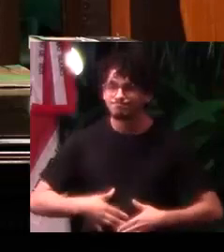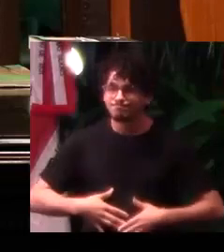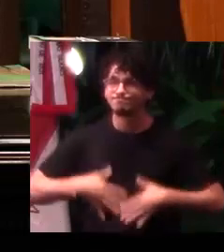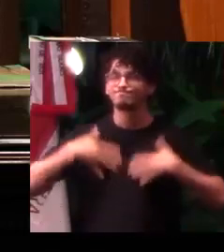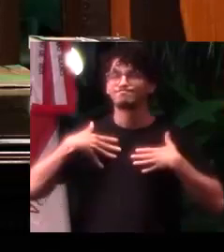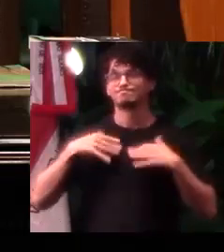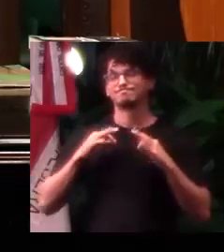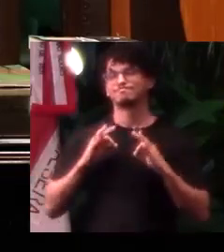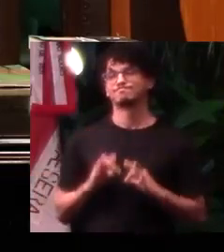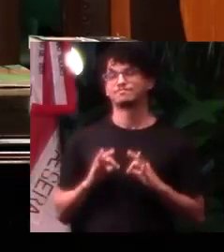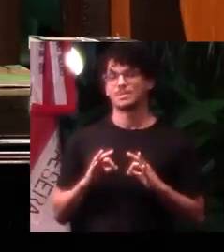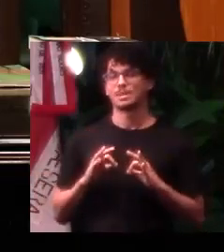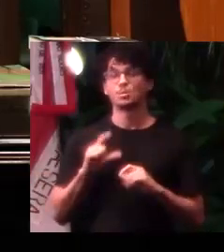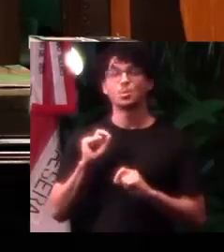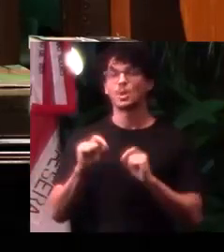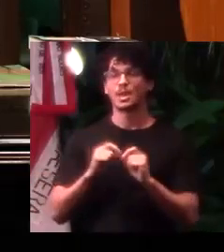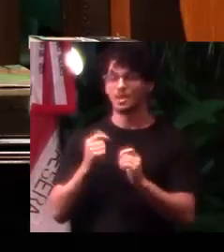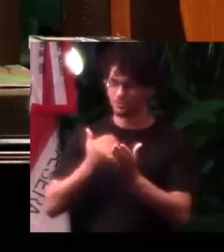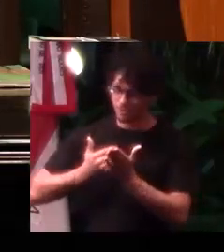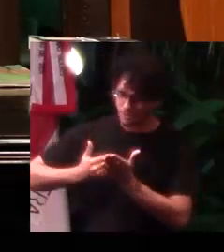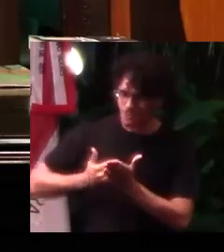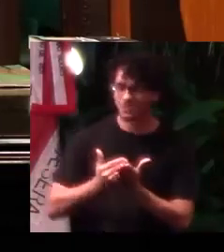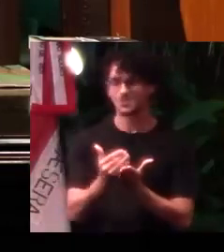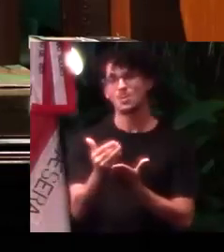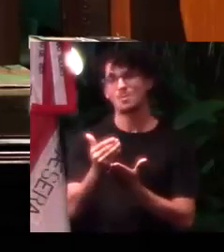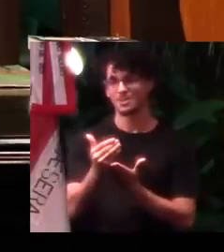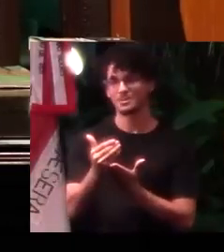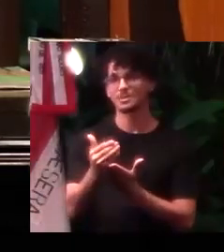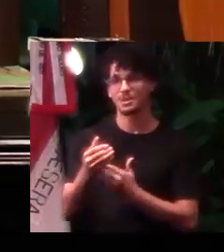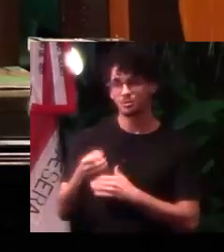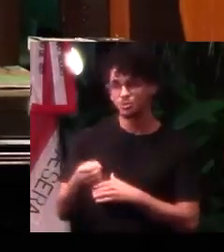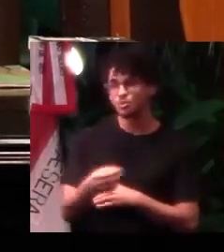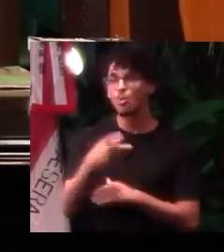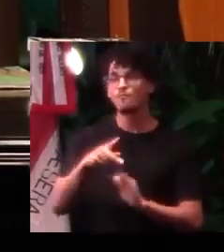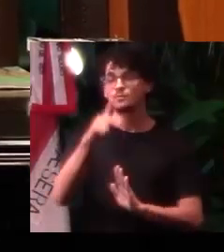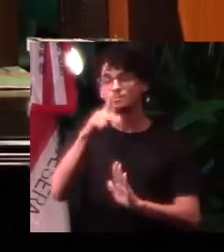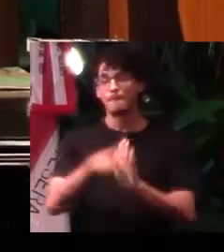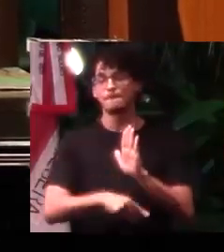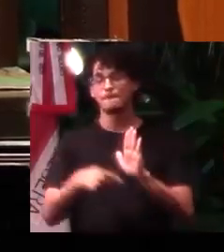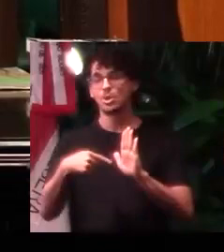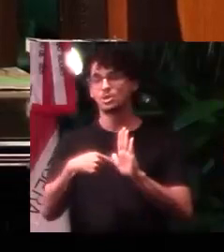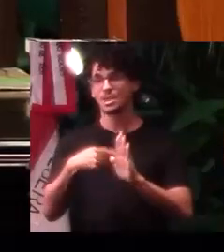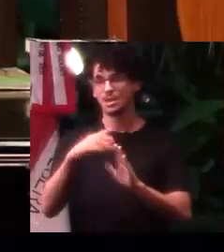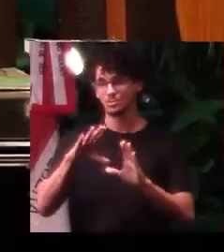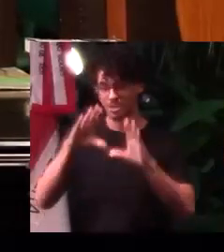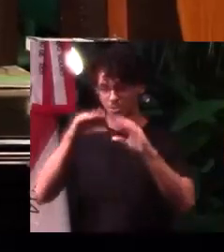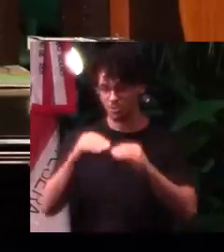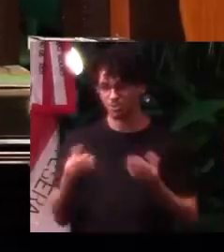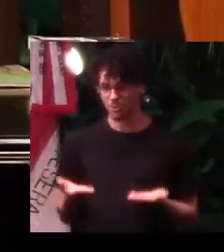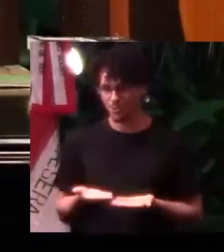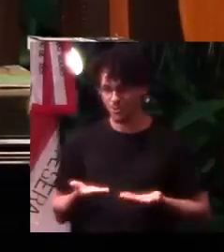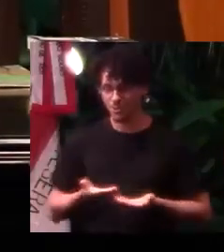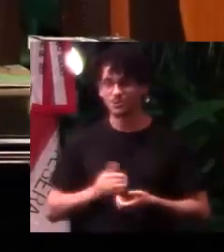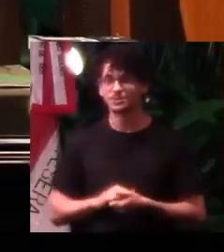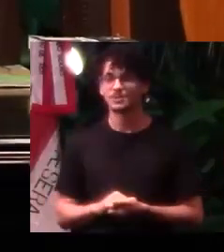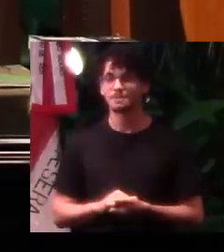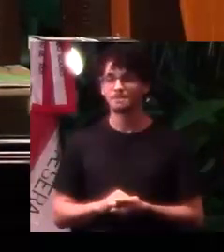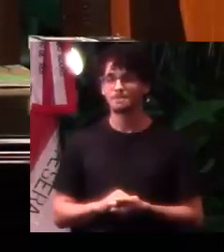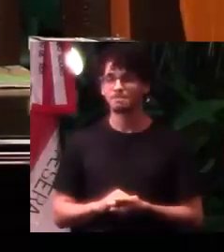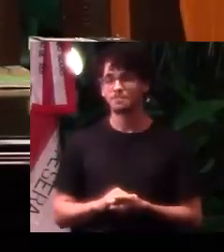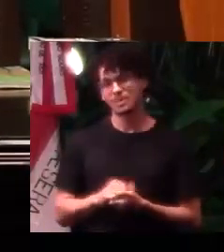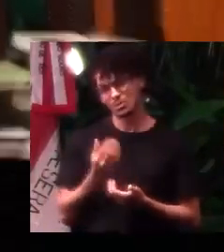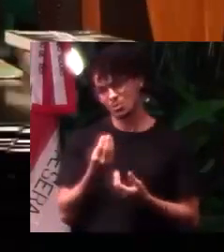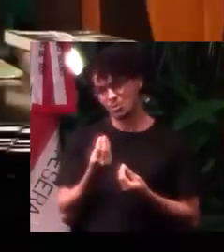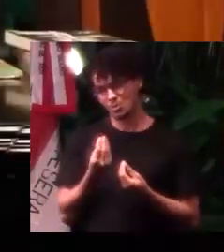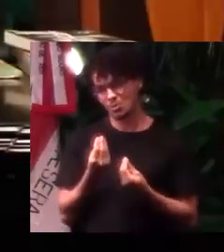satisfeito de dar início a esse projeto na noite de hoje, que, como